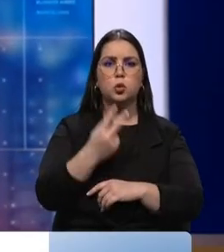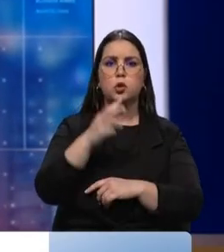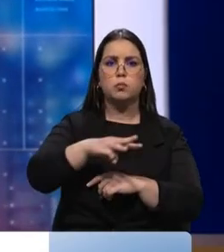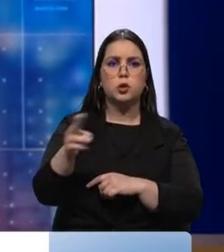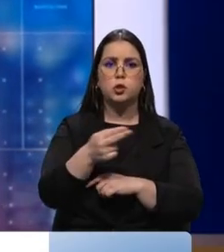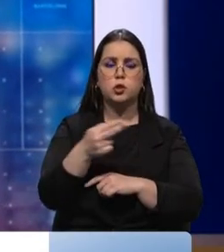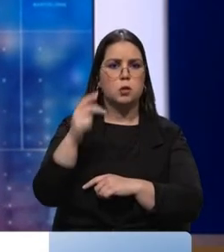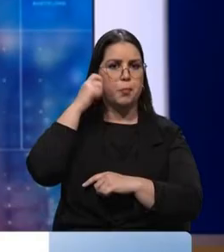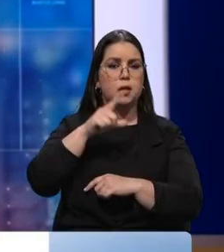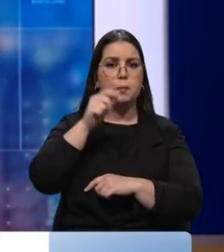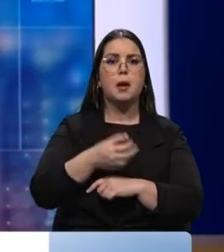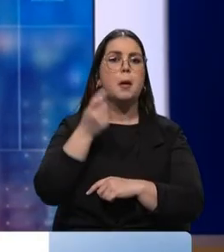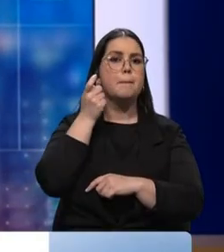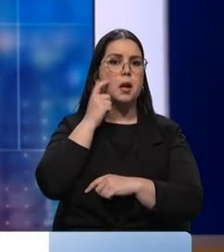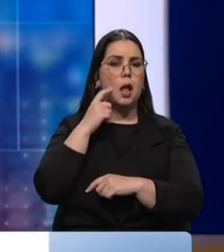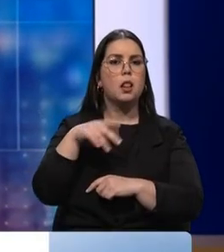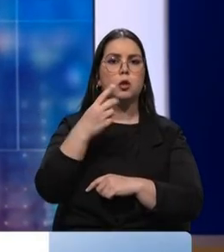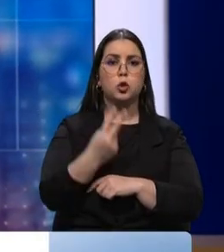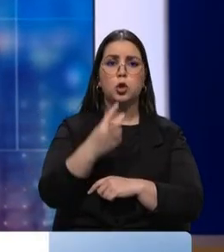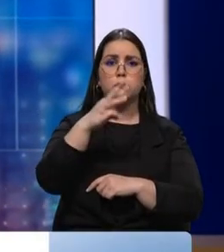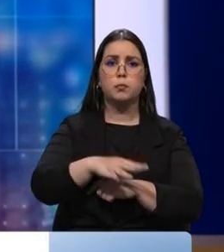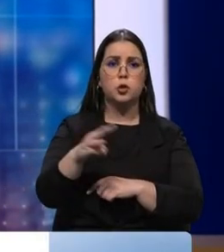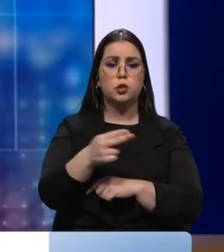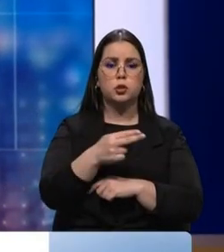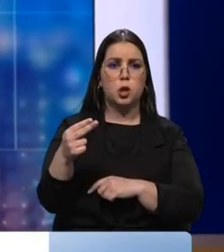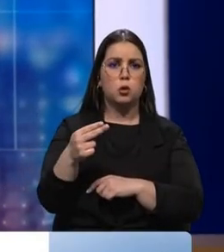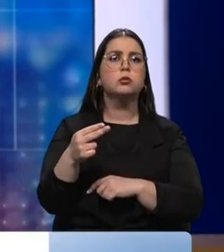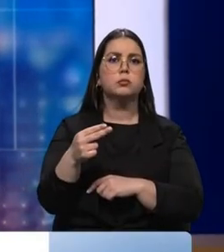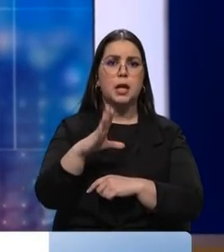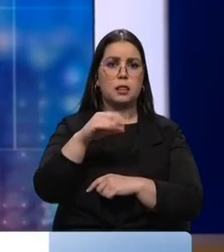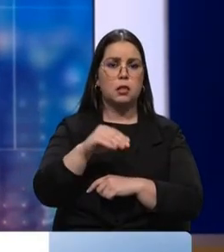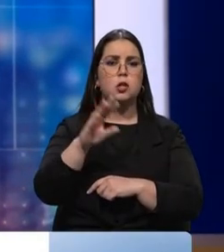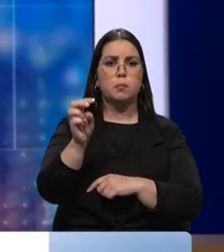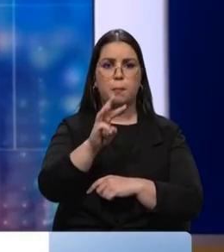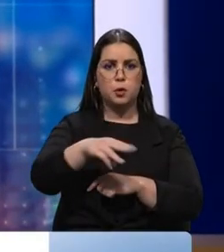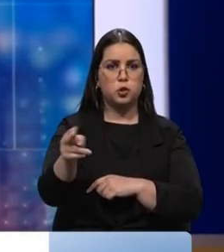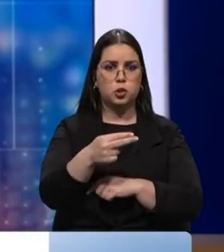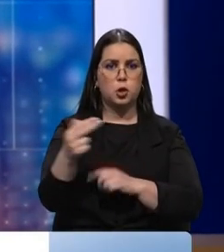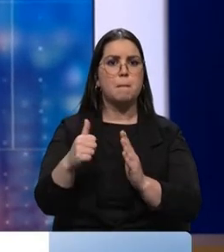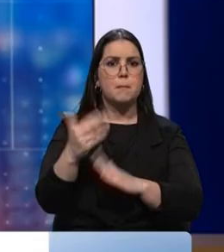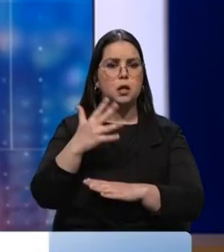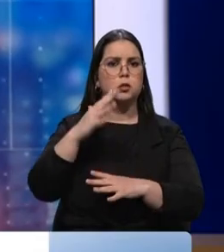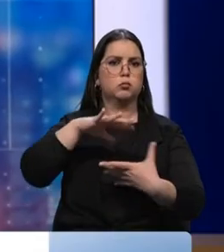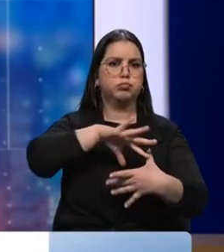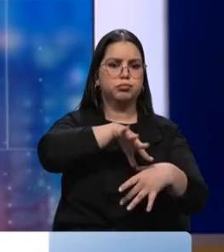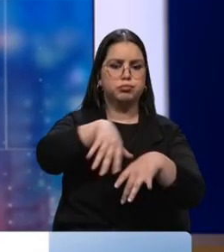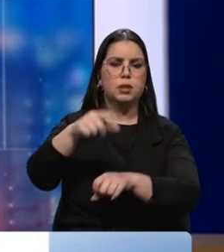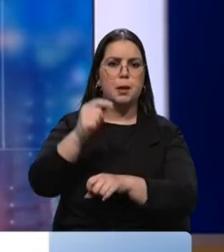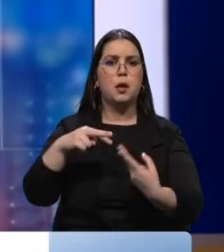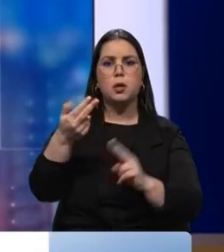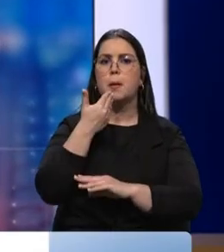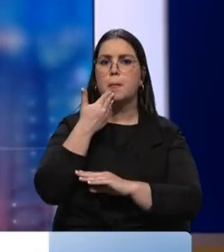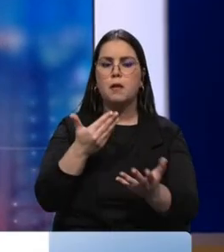contabilizou mais de 10 milhões em estragos, 10 milhões de euros. A autarquia exige urgência também na reparação